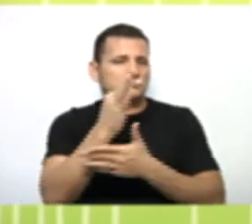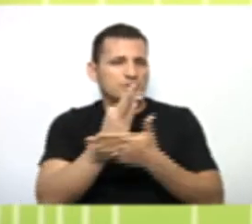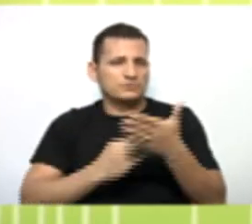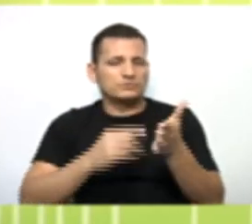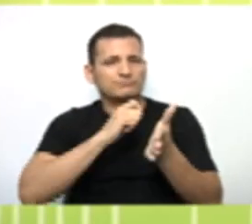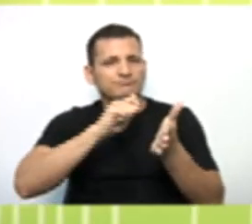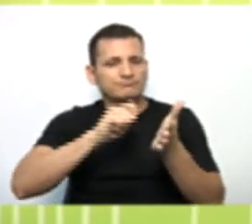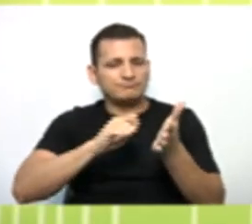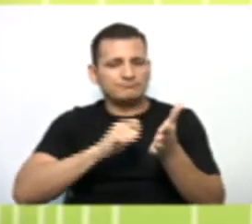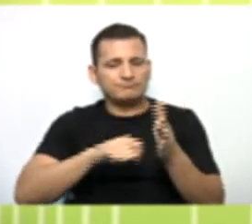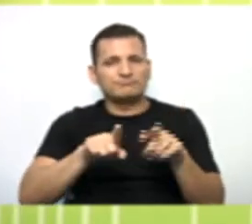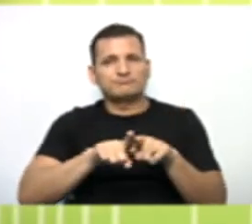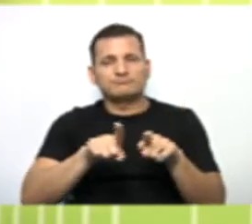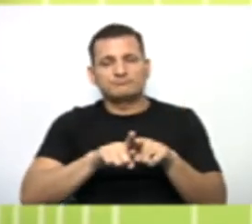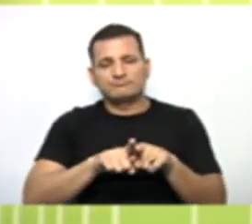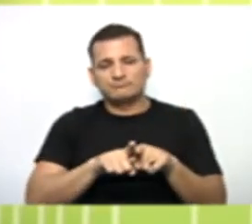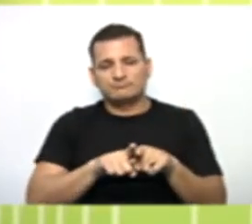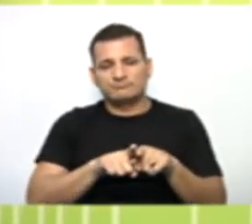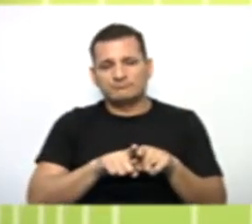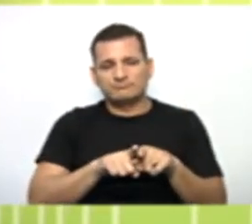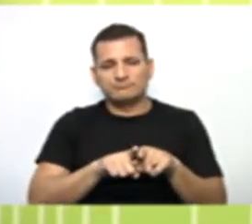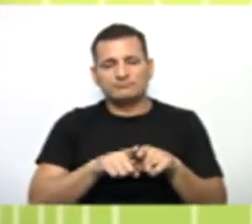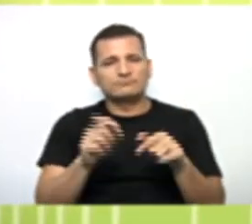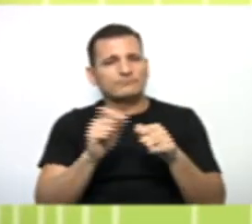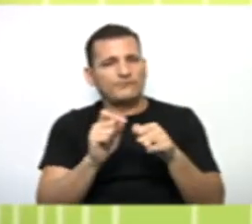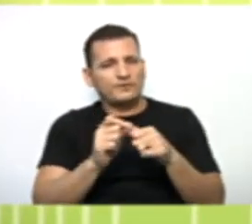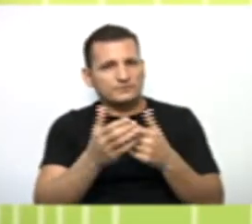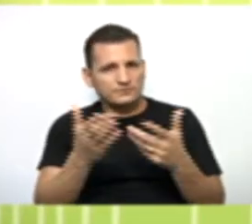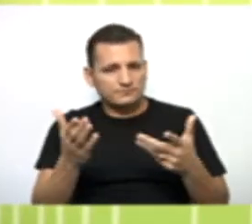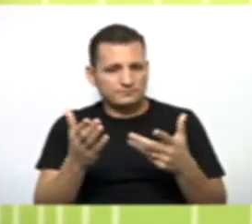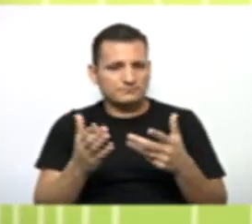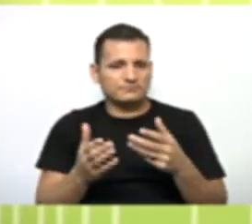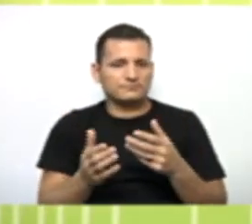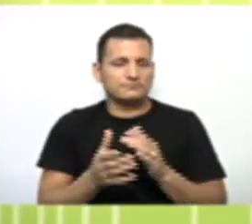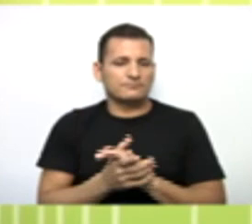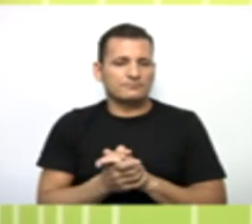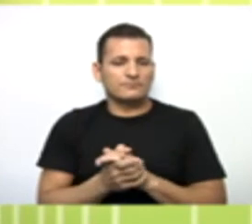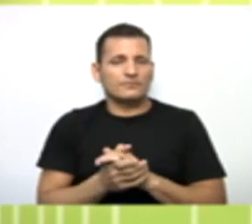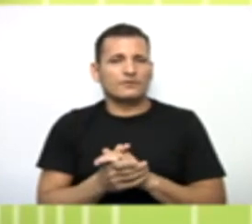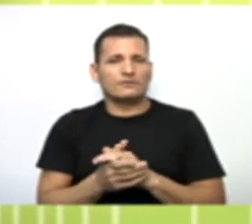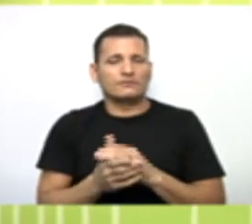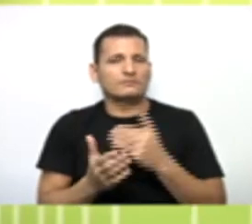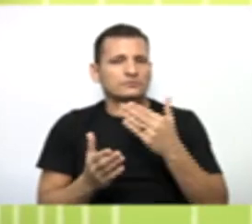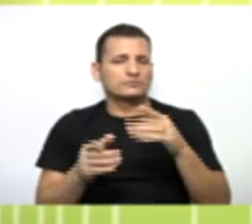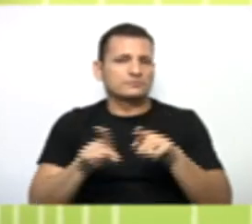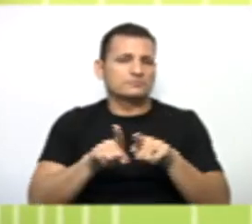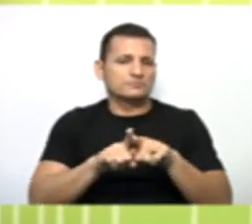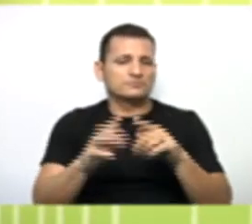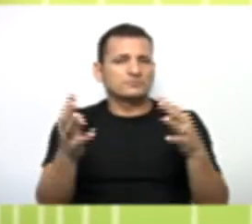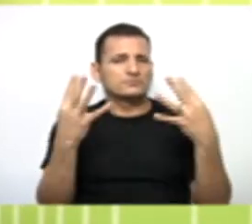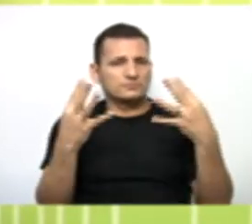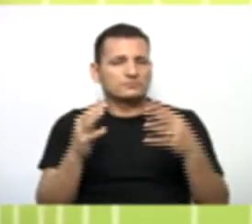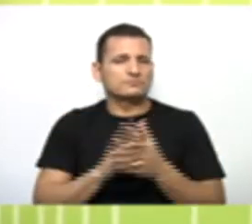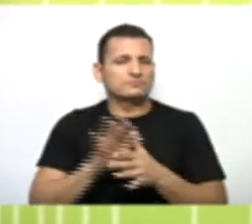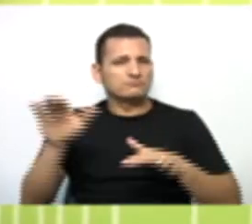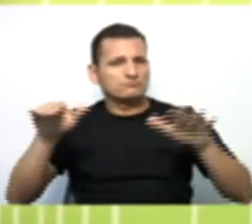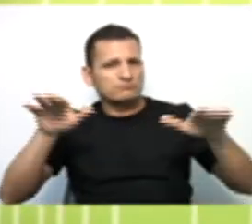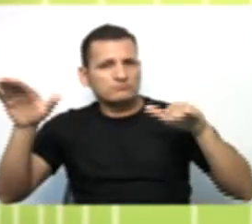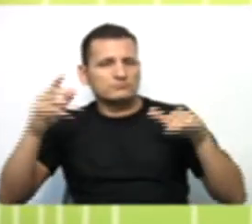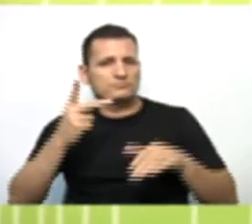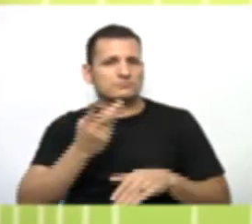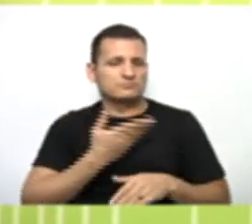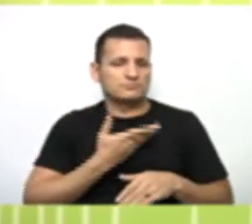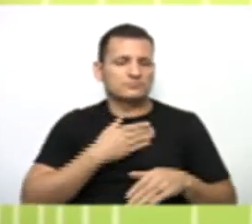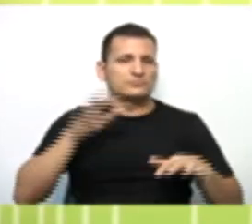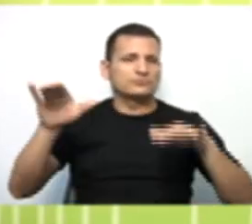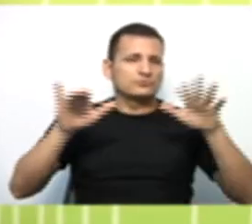textinho, né? Que está aí disponível para você fazer. Faça isso aí também. Eu peço também a última atenção, chama os seus colegas, chama as